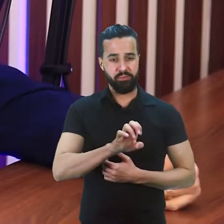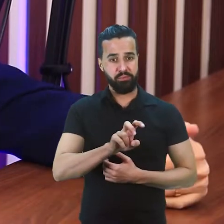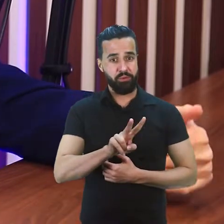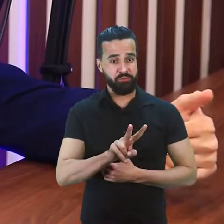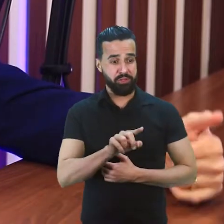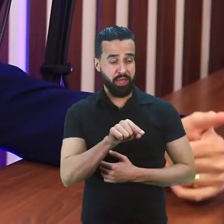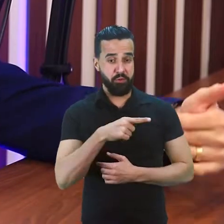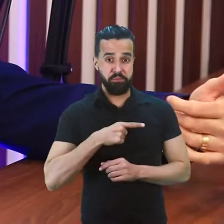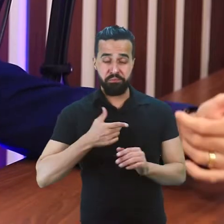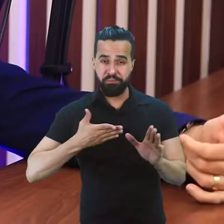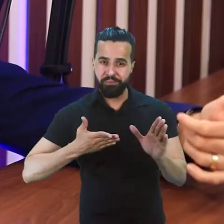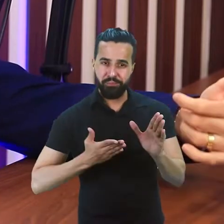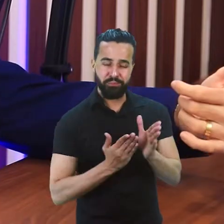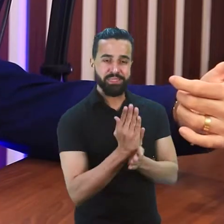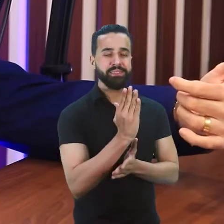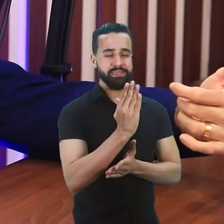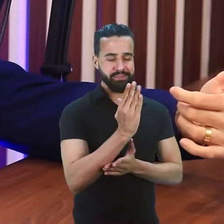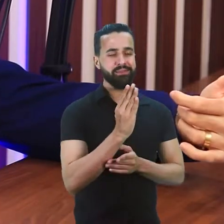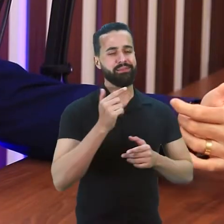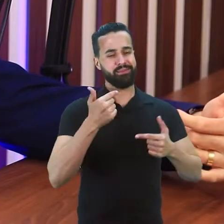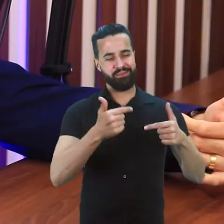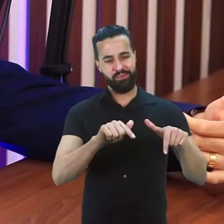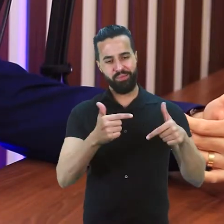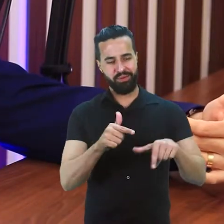nessa seleção da Ambev, trabalhei lá.